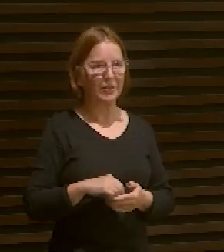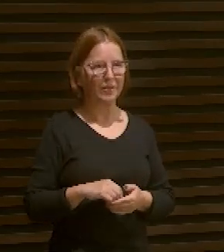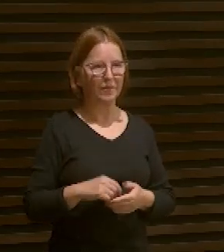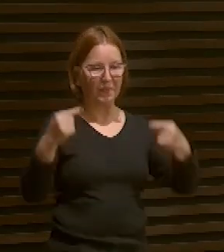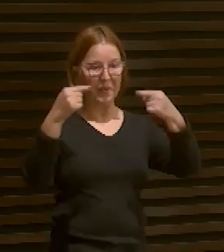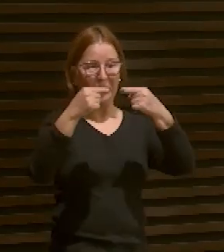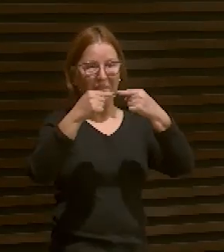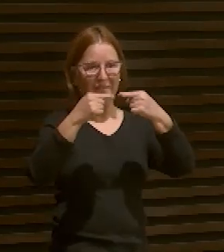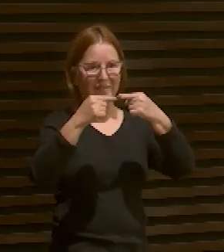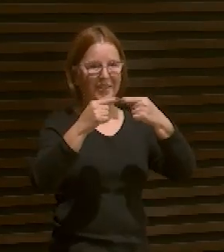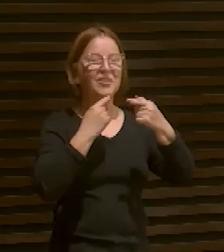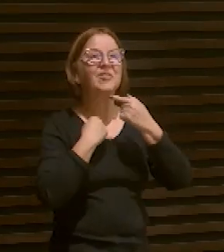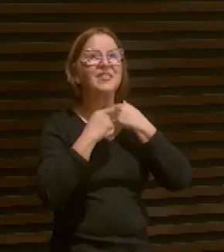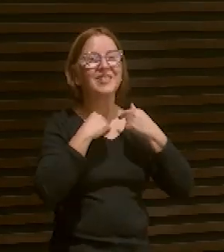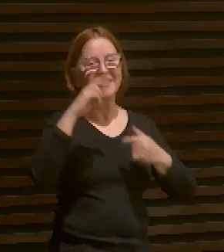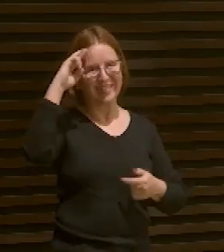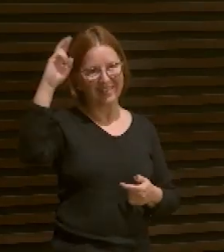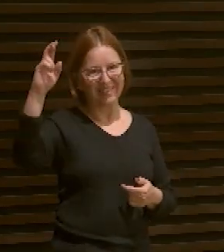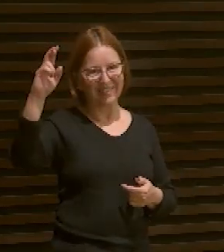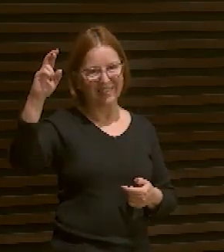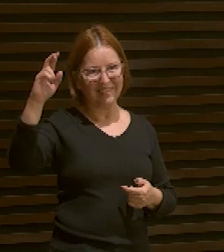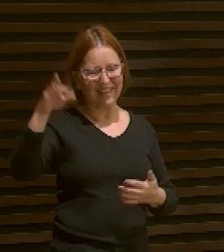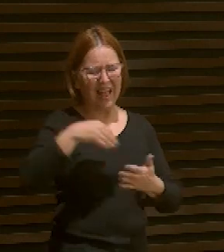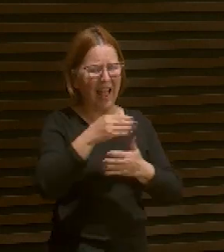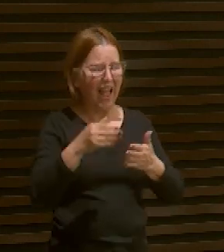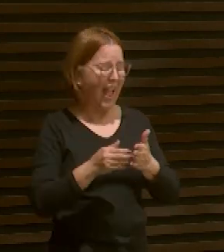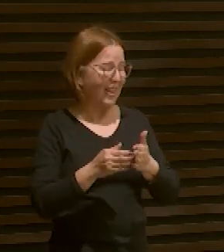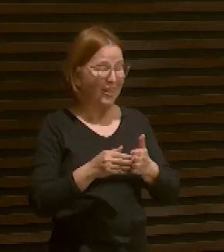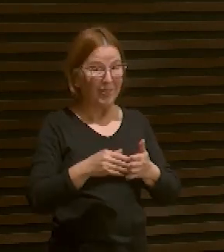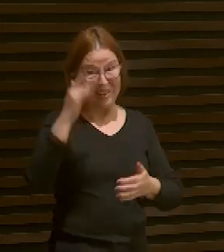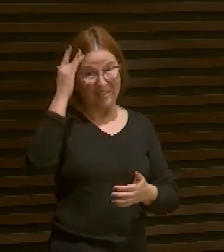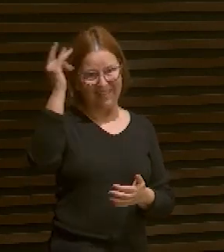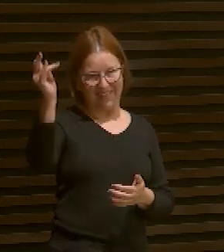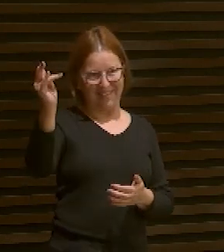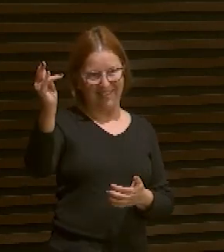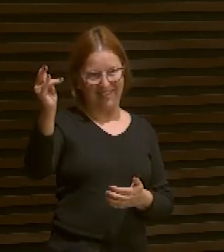coincide com a vontade do Senhor, fica tudo muito mais fácil, não é?